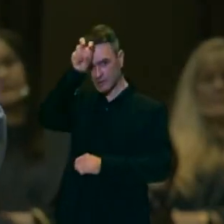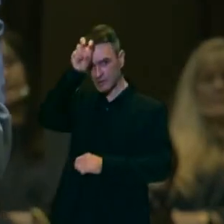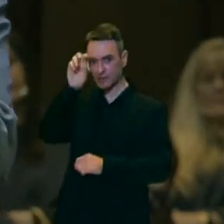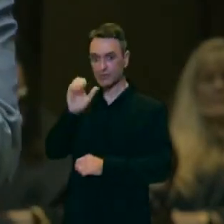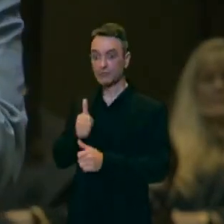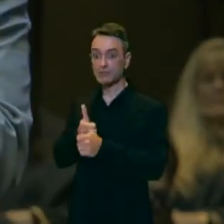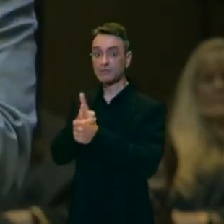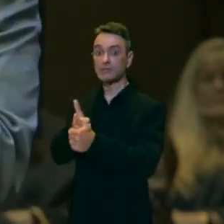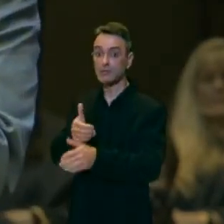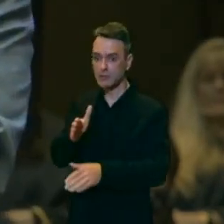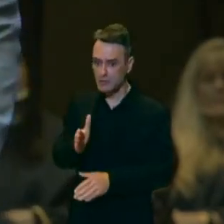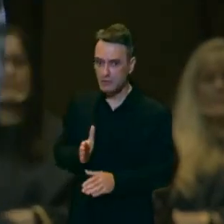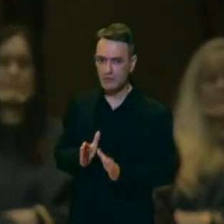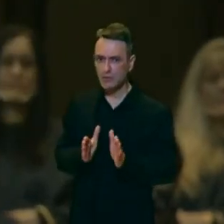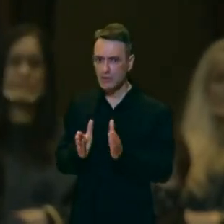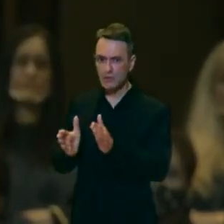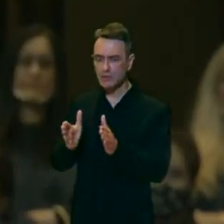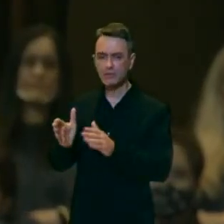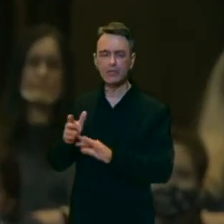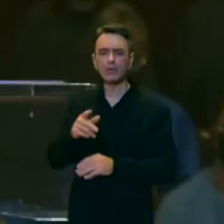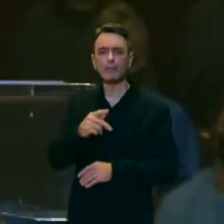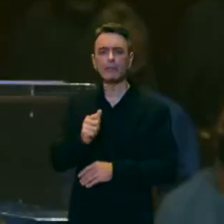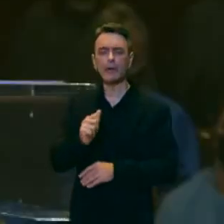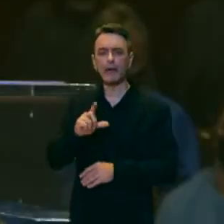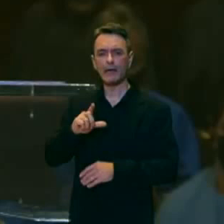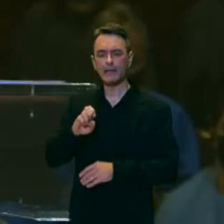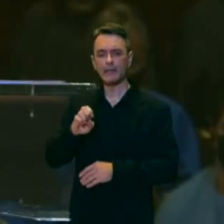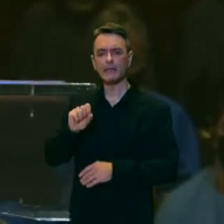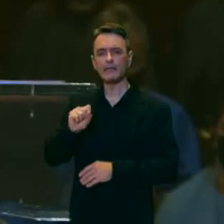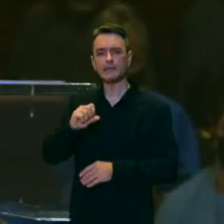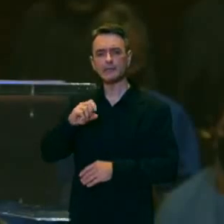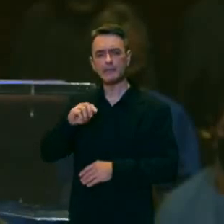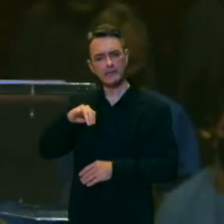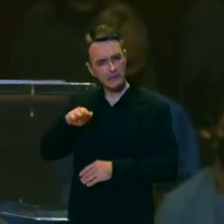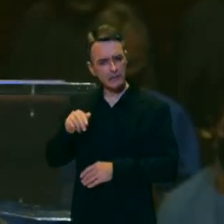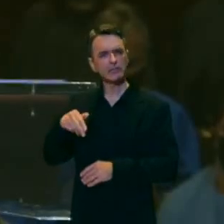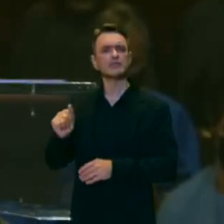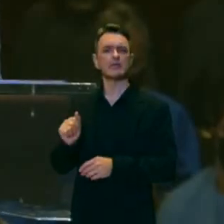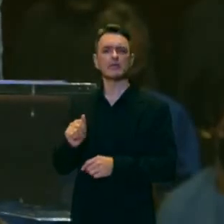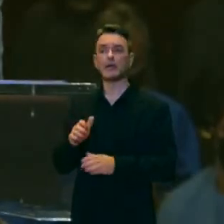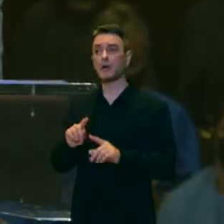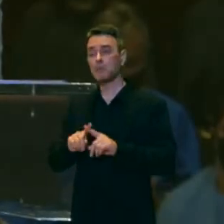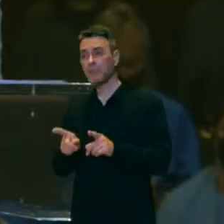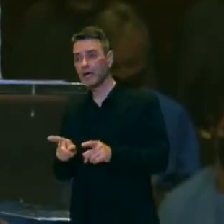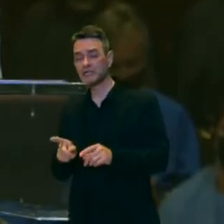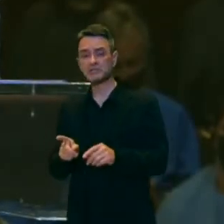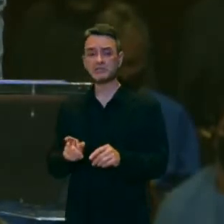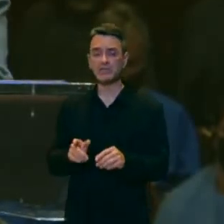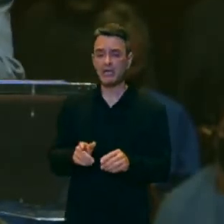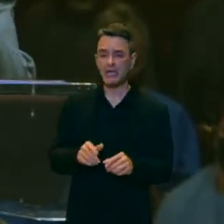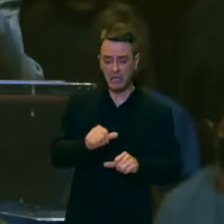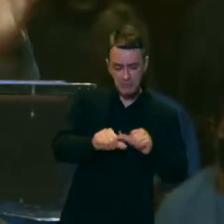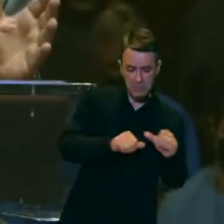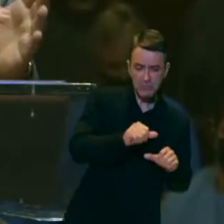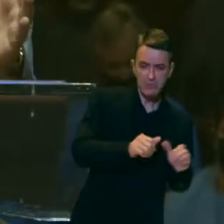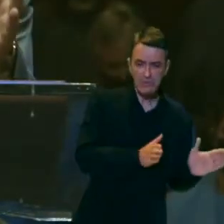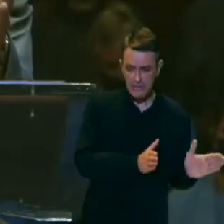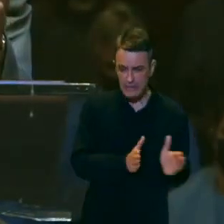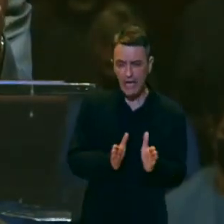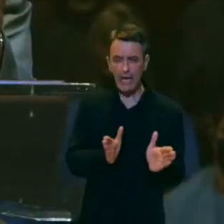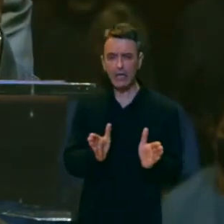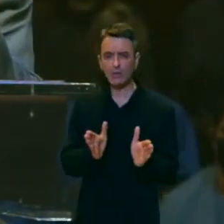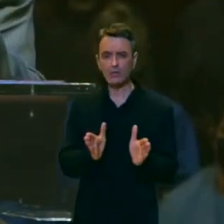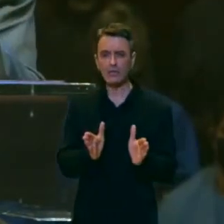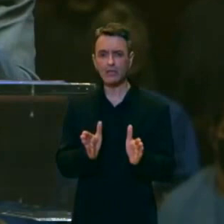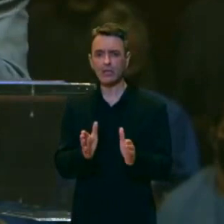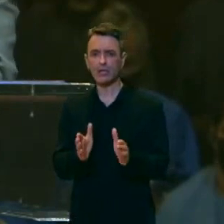na direção da Palestina, mas depois estrategicamente eles mudaram de rota e foram para um outro